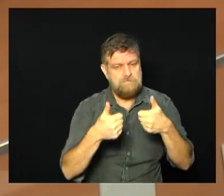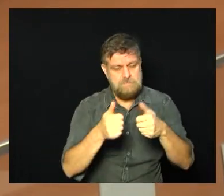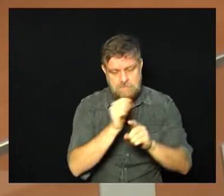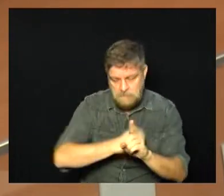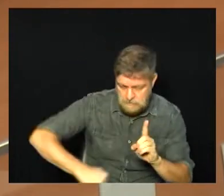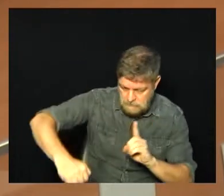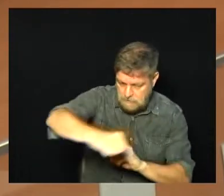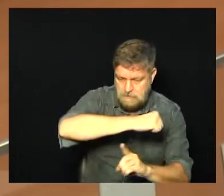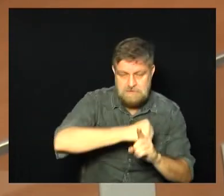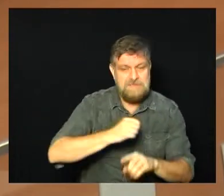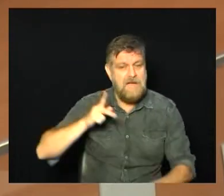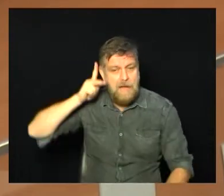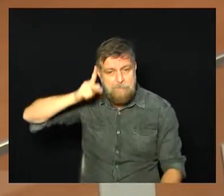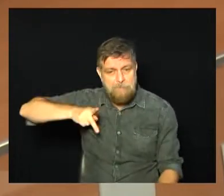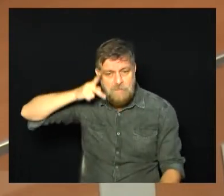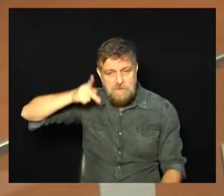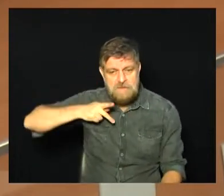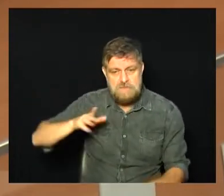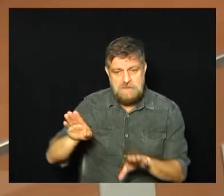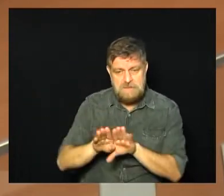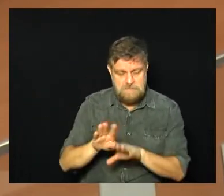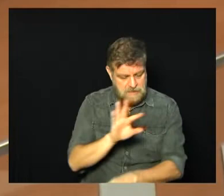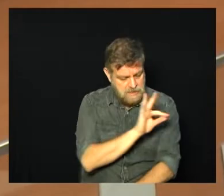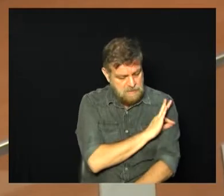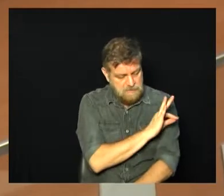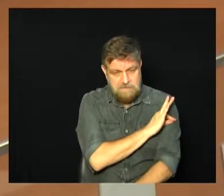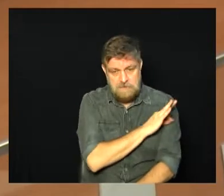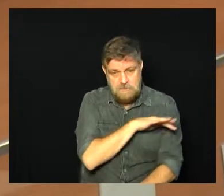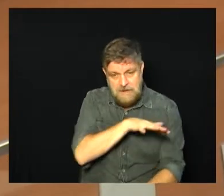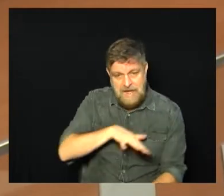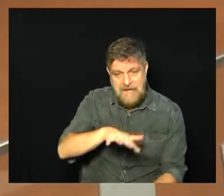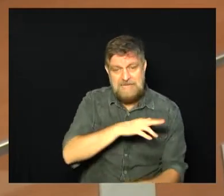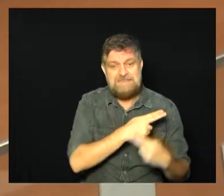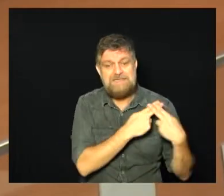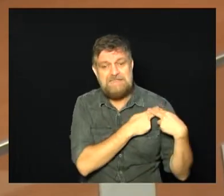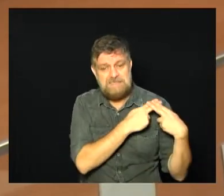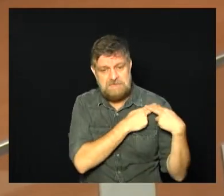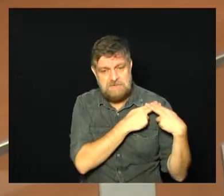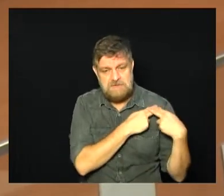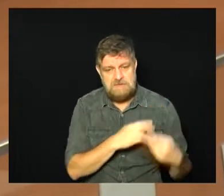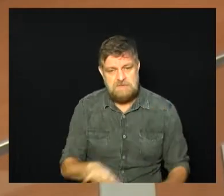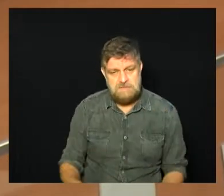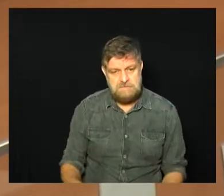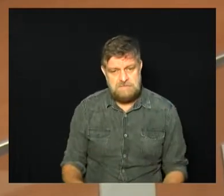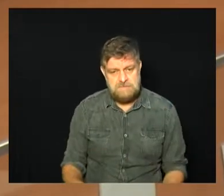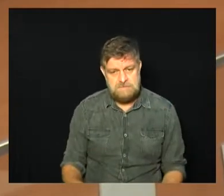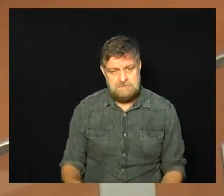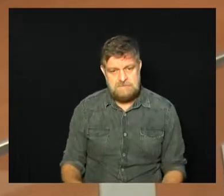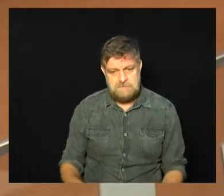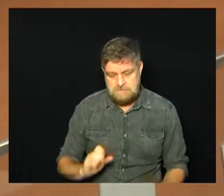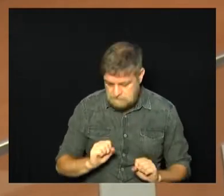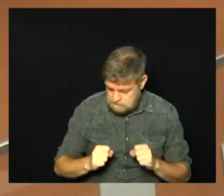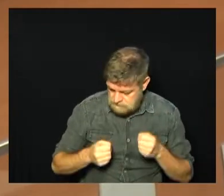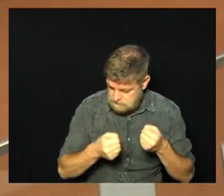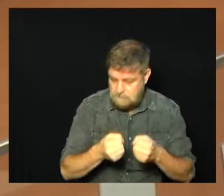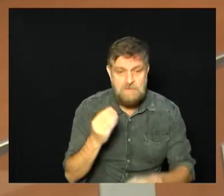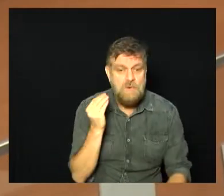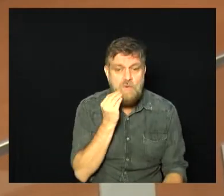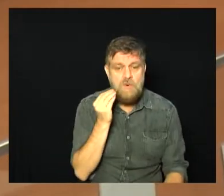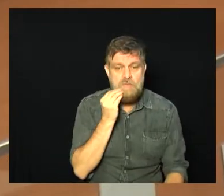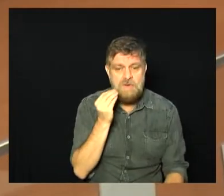sociedade política, com a prefeitura, com os órgãos responsáveis por isso, que estão dando a oportunidade